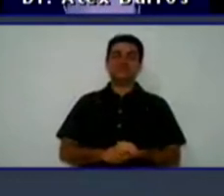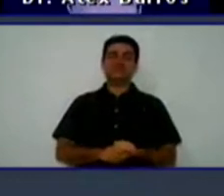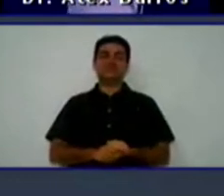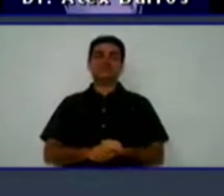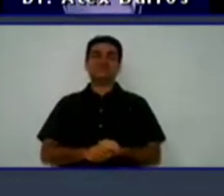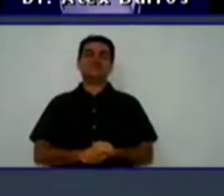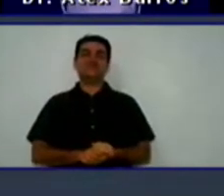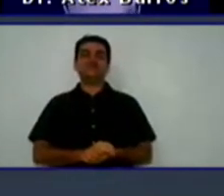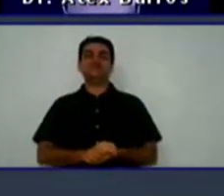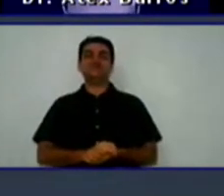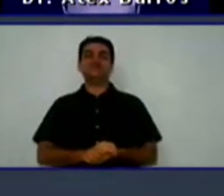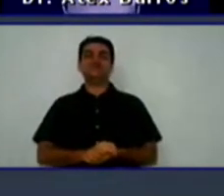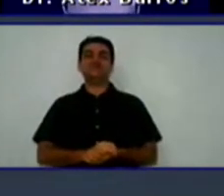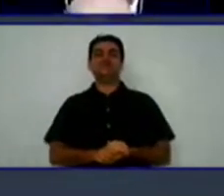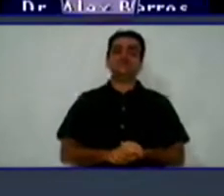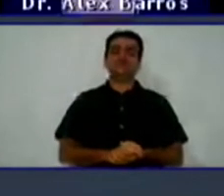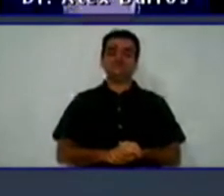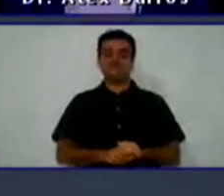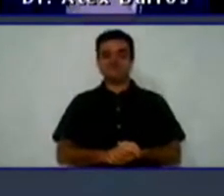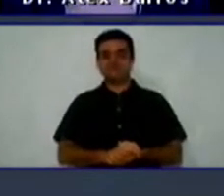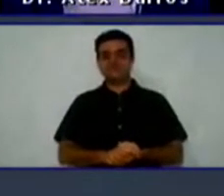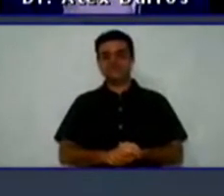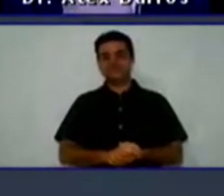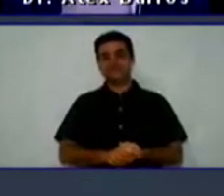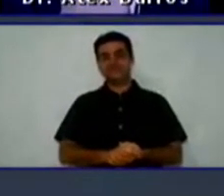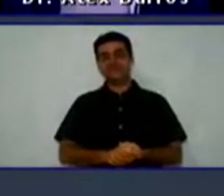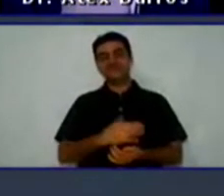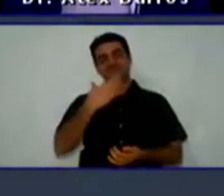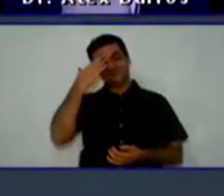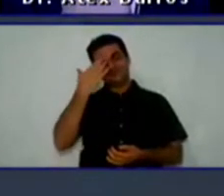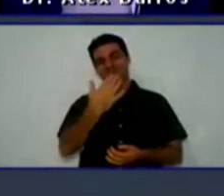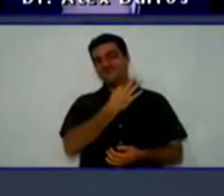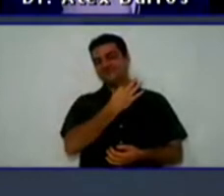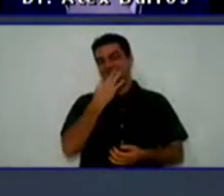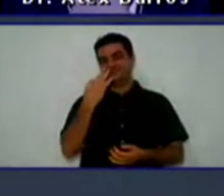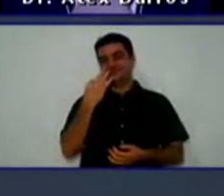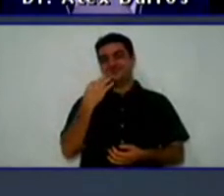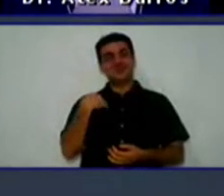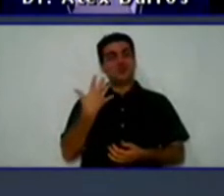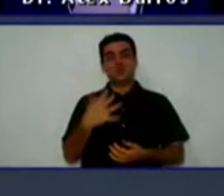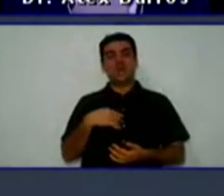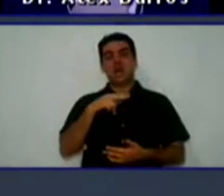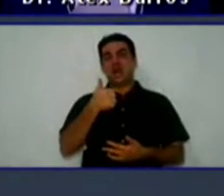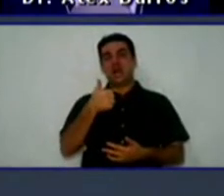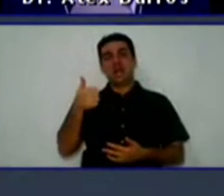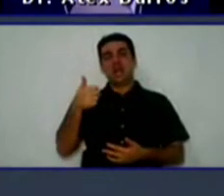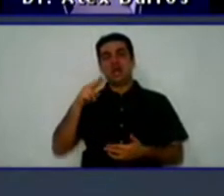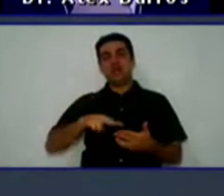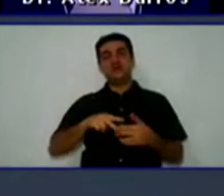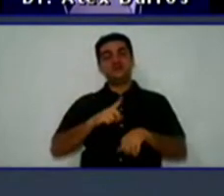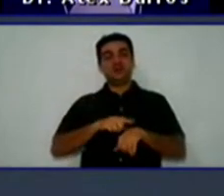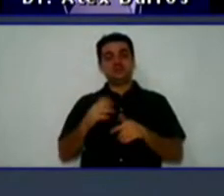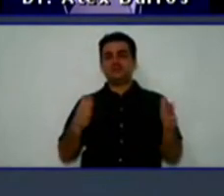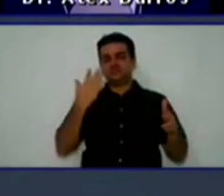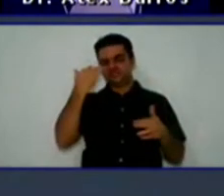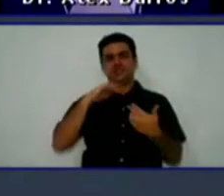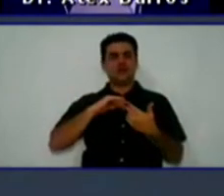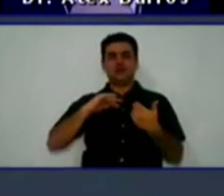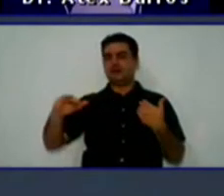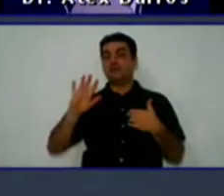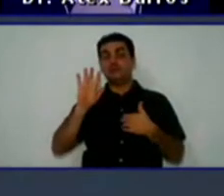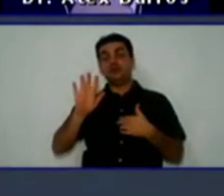Muito obrigado, ministro Tarcísio Vieira de Carvalho Neto. Já havíamos rejeitado a questão de ordem quanto à prescrição. E